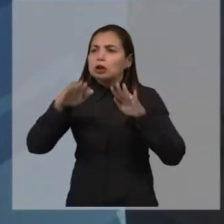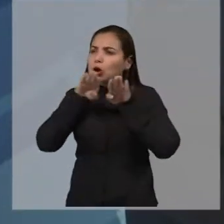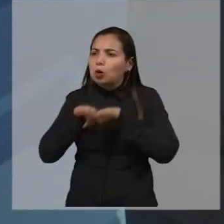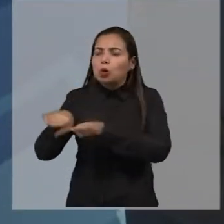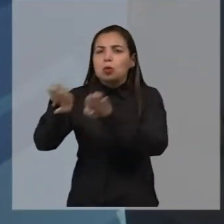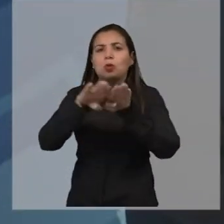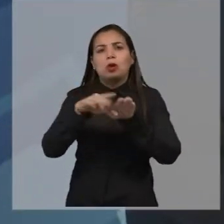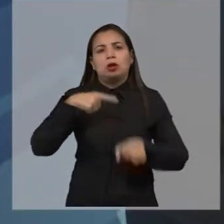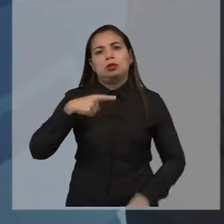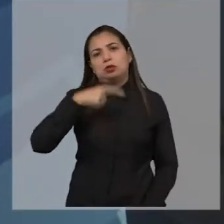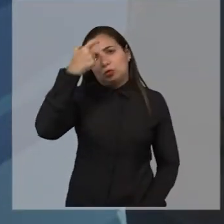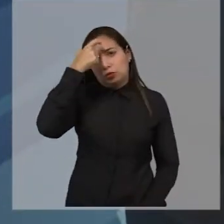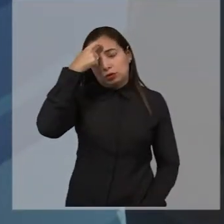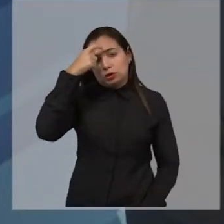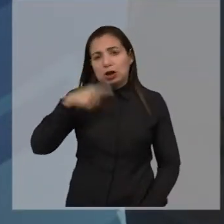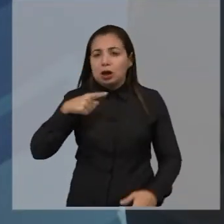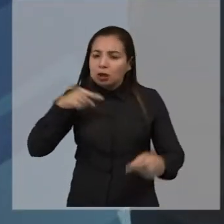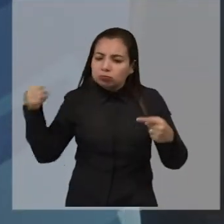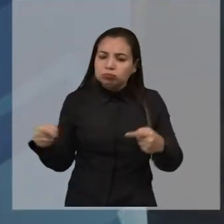alinhado com o trabalho que a gestão quer.